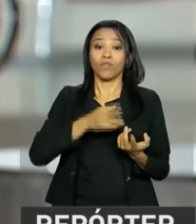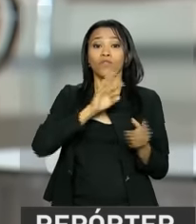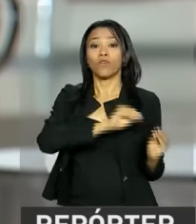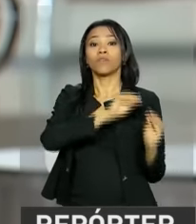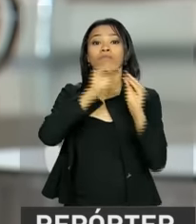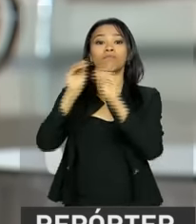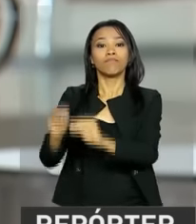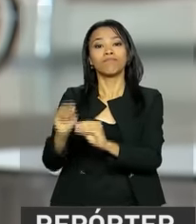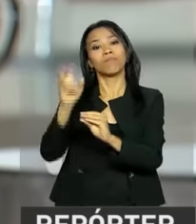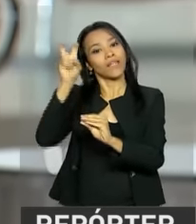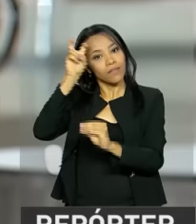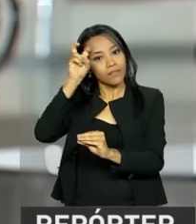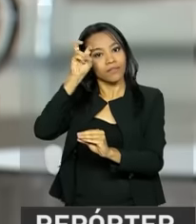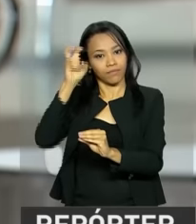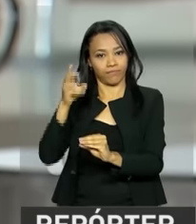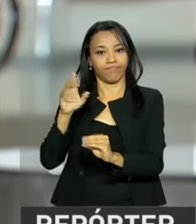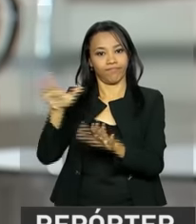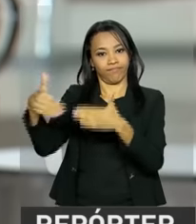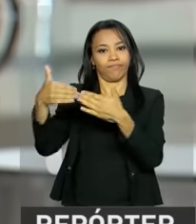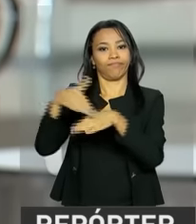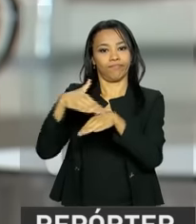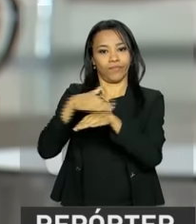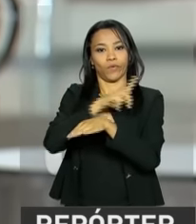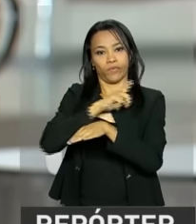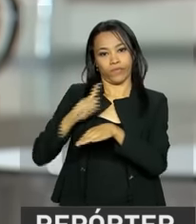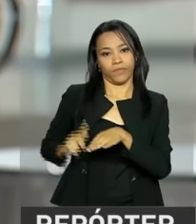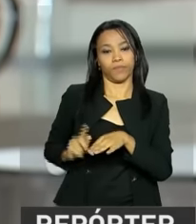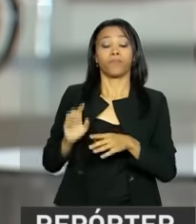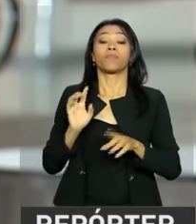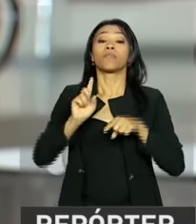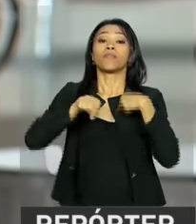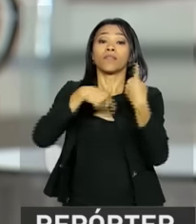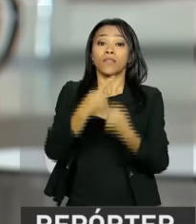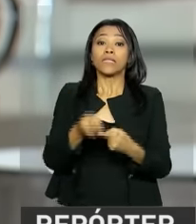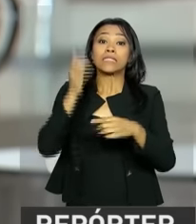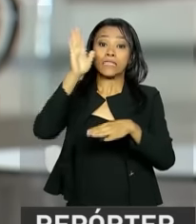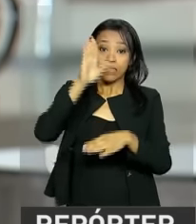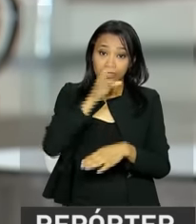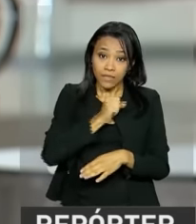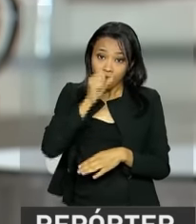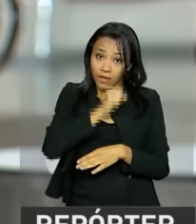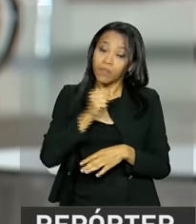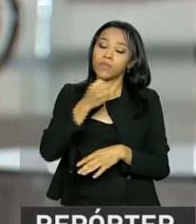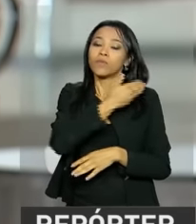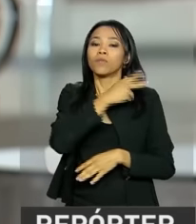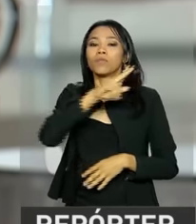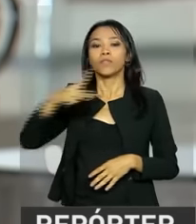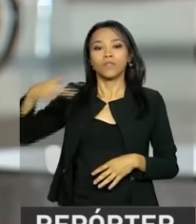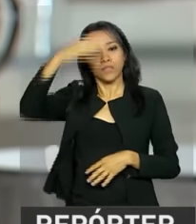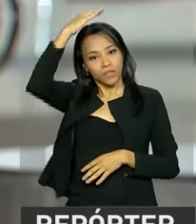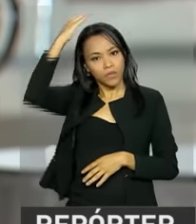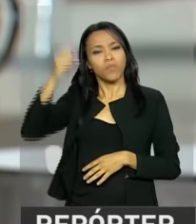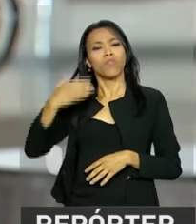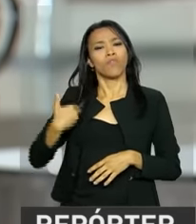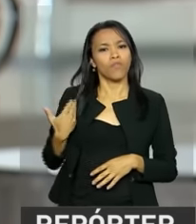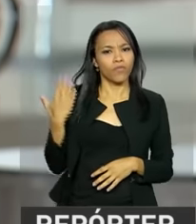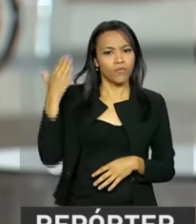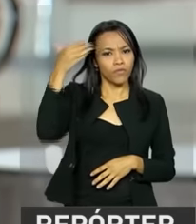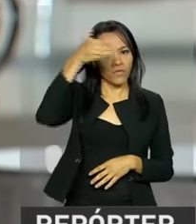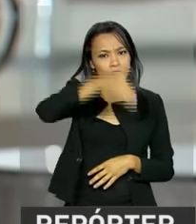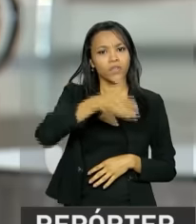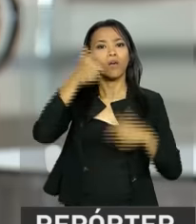próxima quinta-feira E no sábado o presidente Michel Temer foi a Porto Alegre para o velório do Ministro do Supremo Tribunal Federal